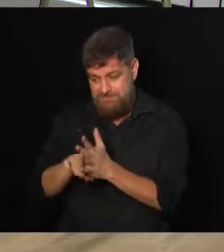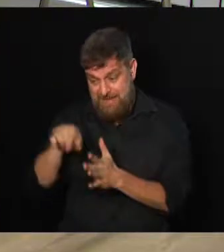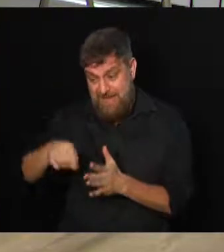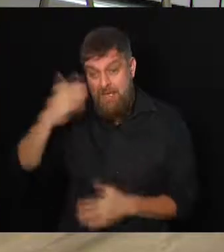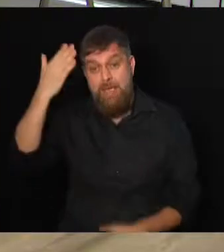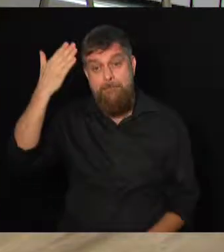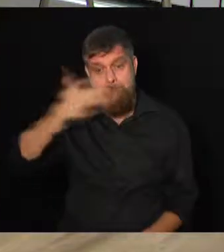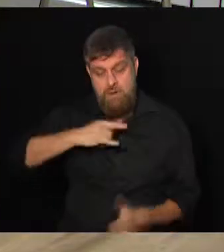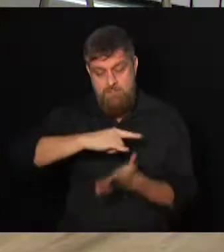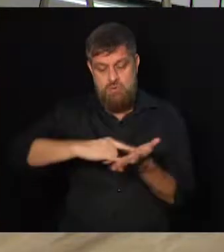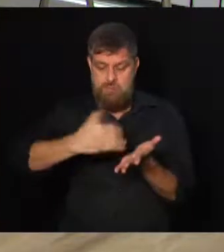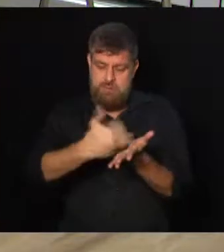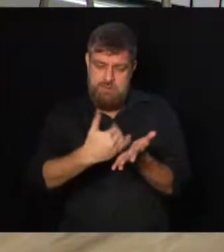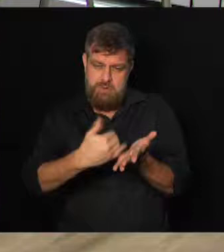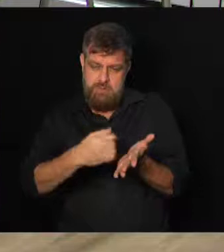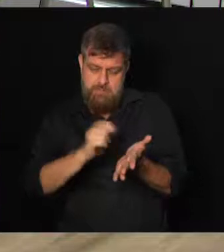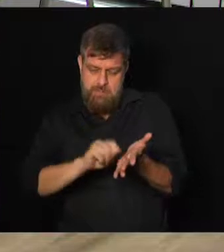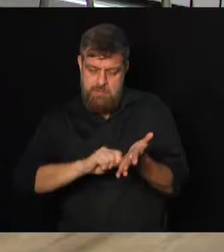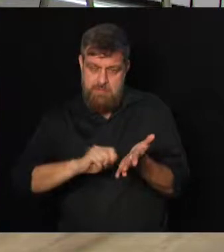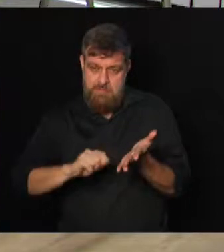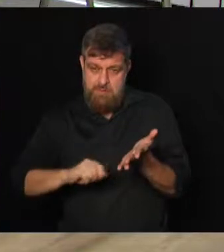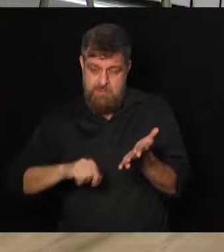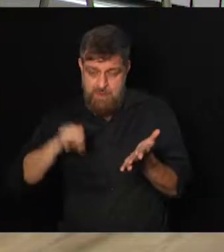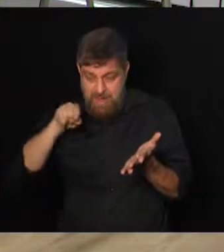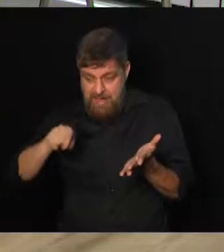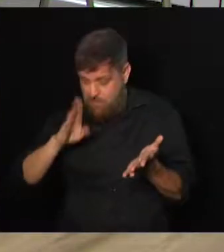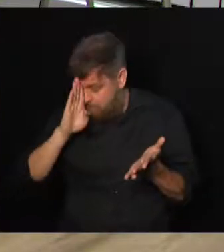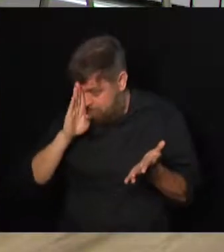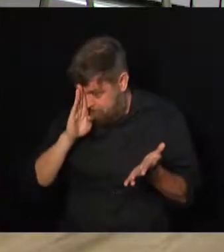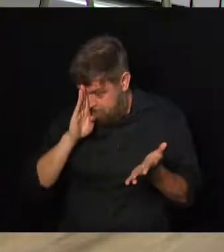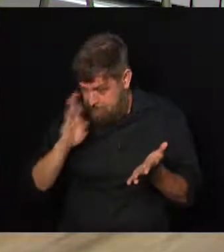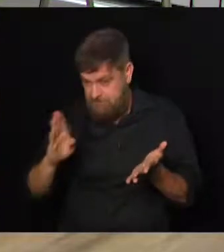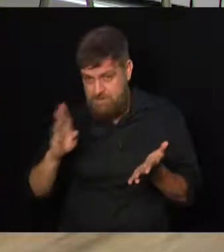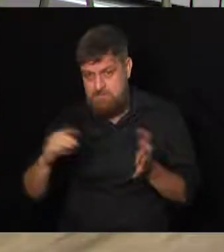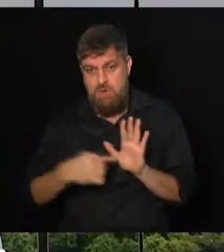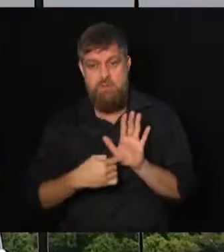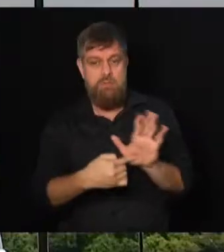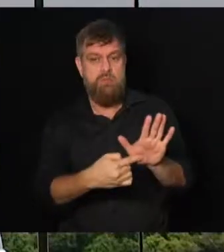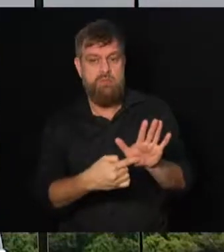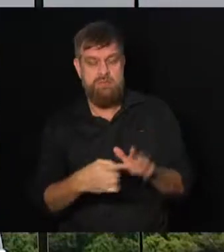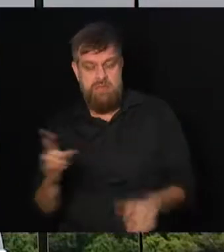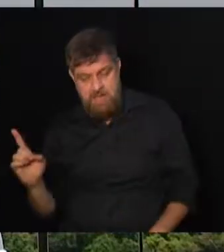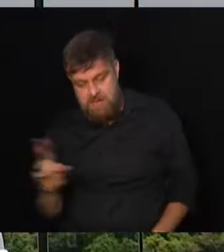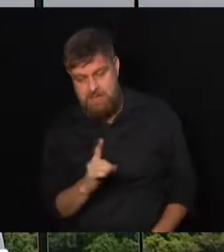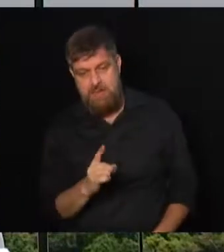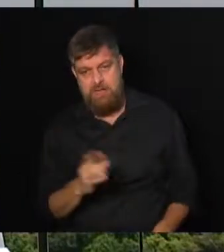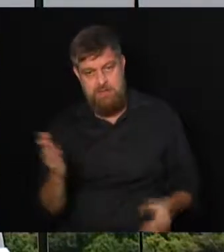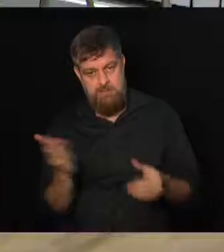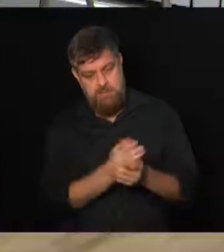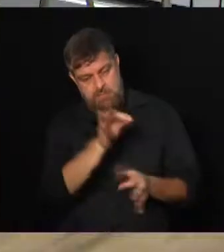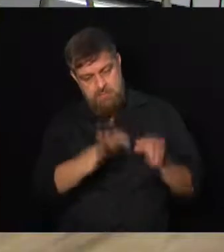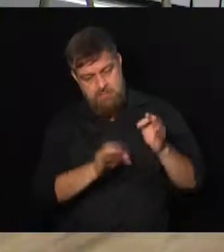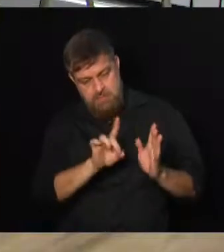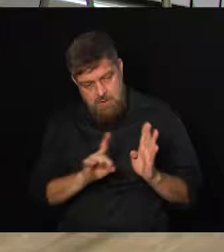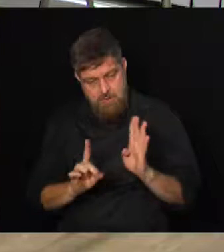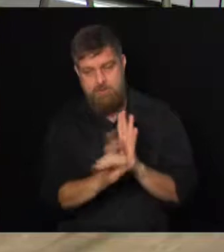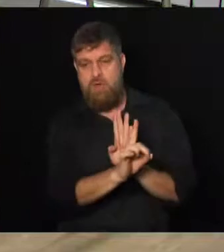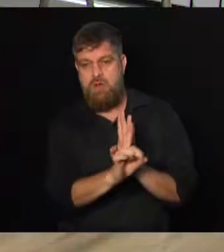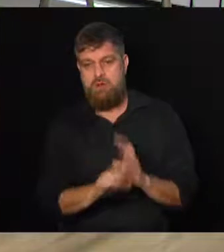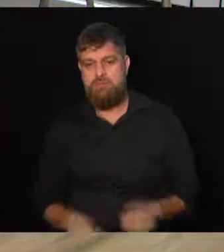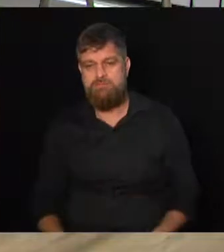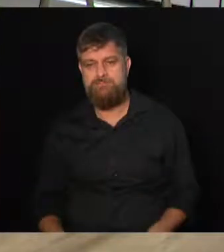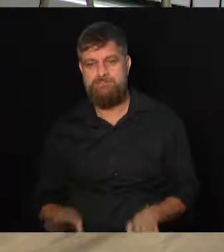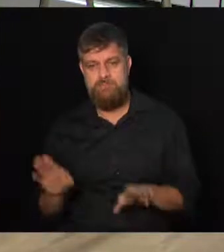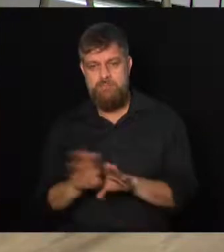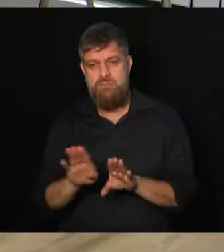que pondera, e de hierarquia é o que pondera para você dar esse diagnóstico. Tá bom. Nós também temos aqui